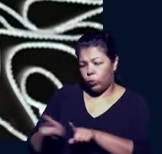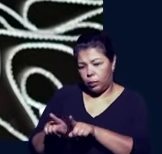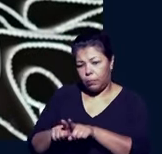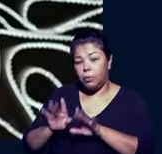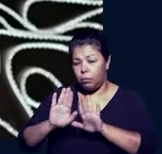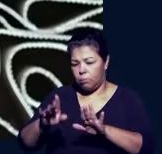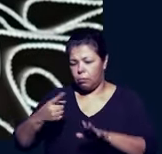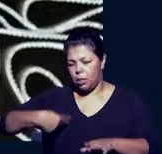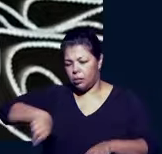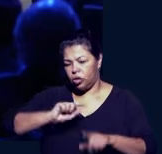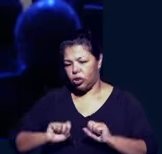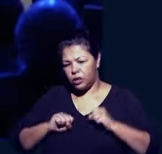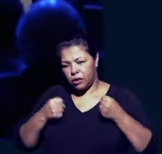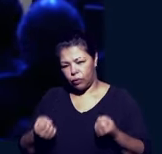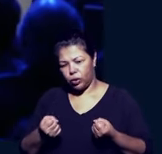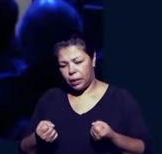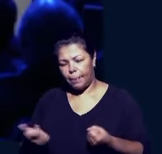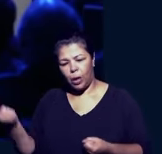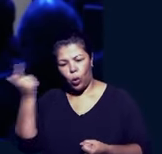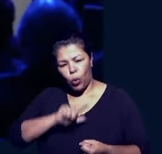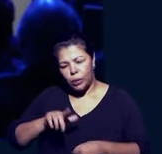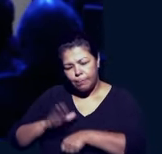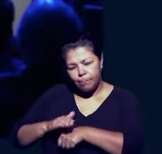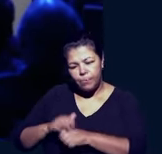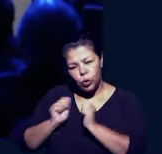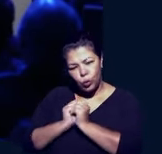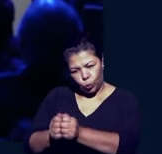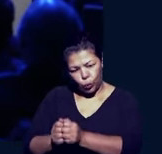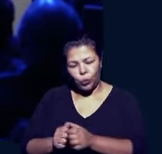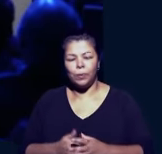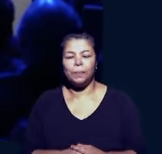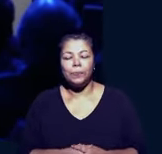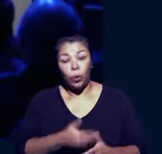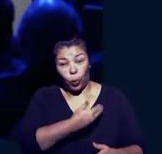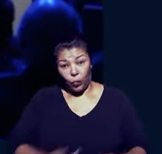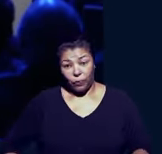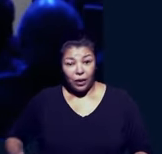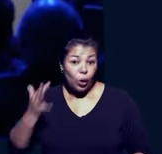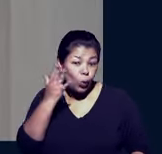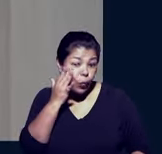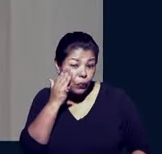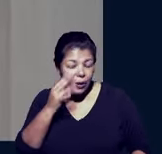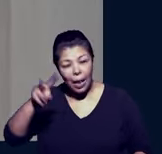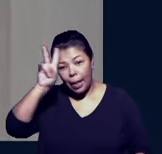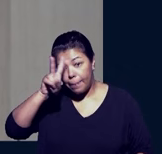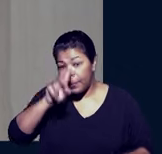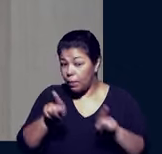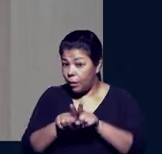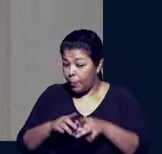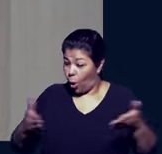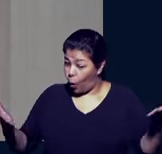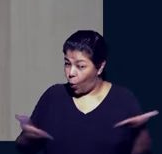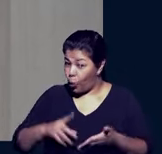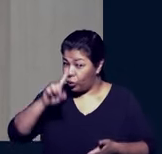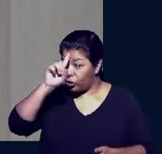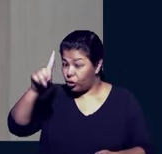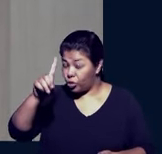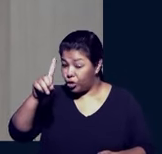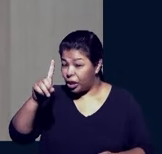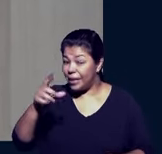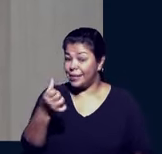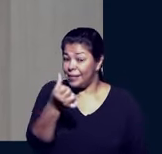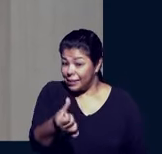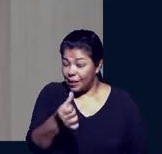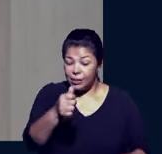gente possa votar a matéria Obrigado Governador Tarciso lembrando a todos que hoje é dia 6 de novembro congresso funciona até